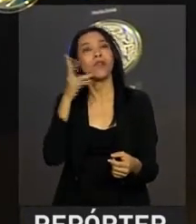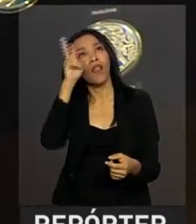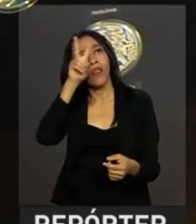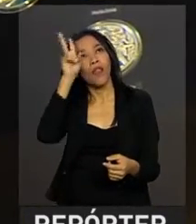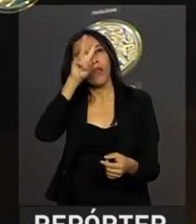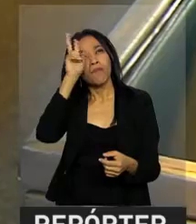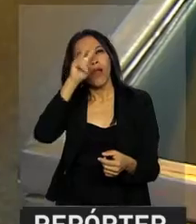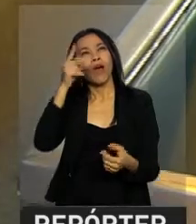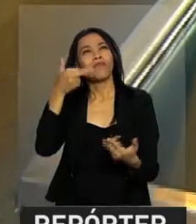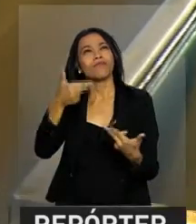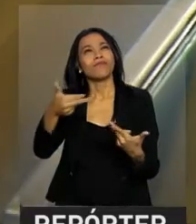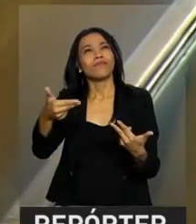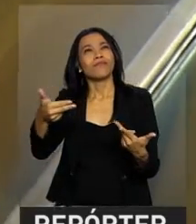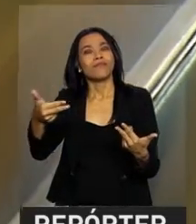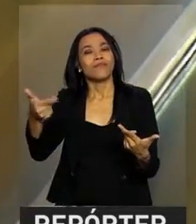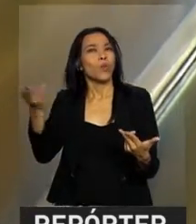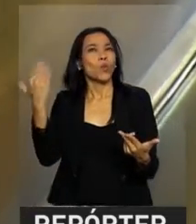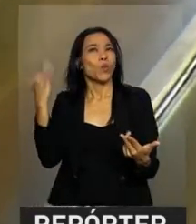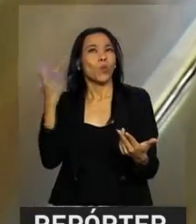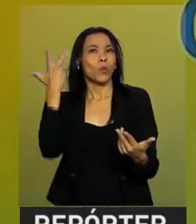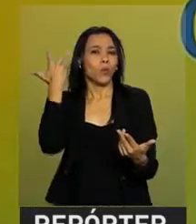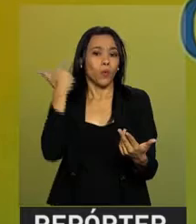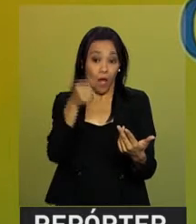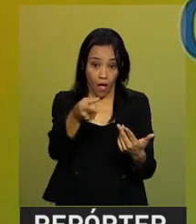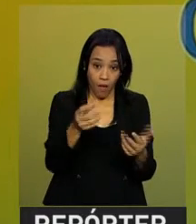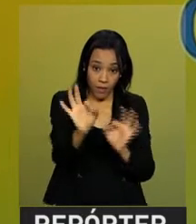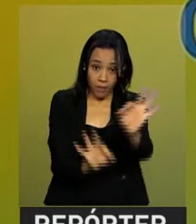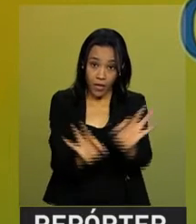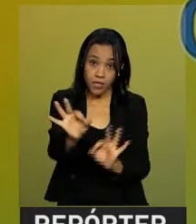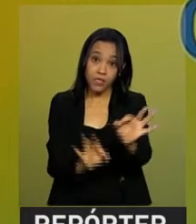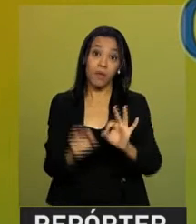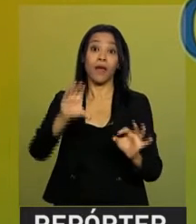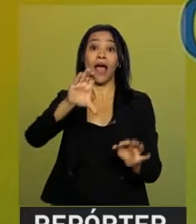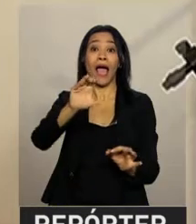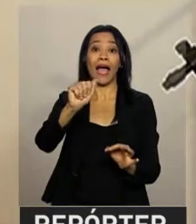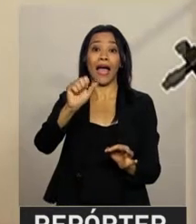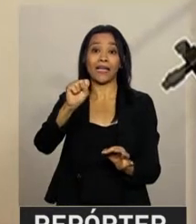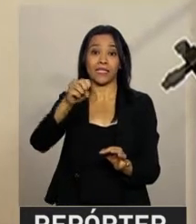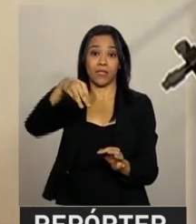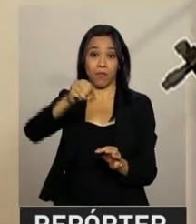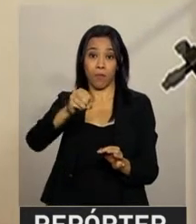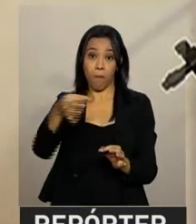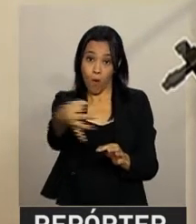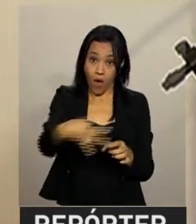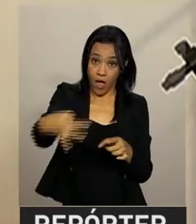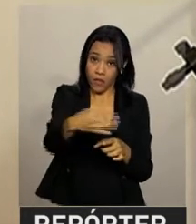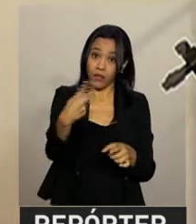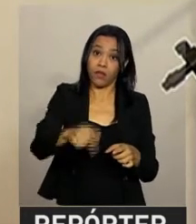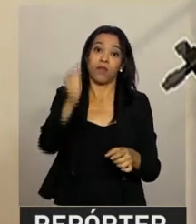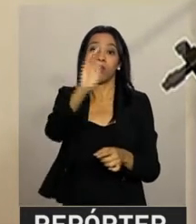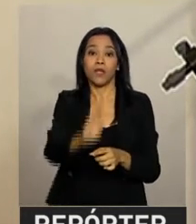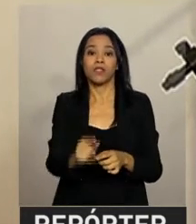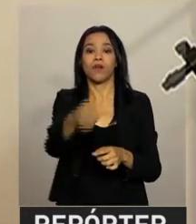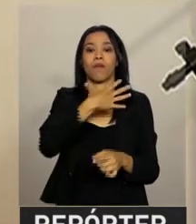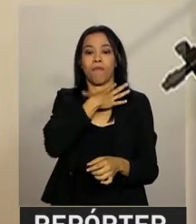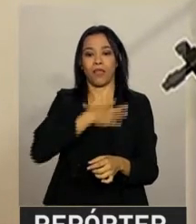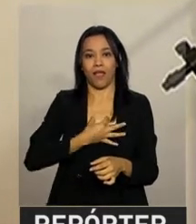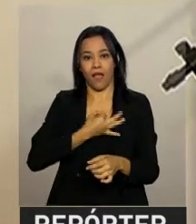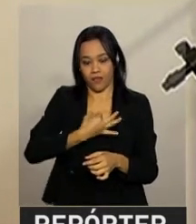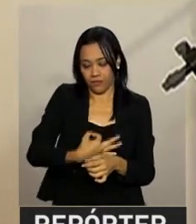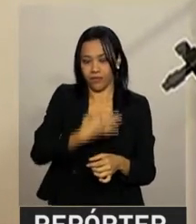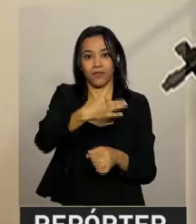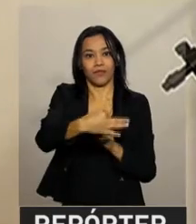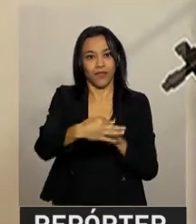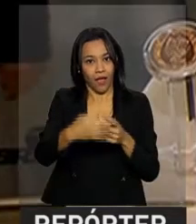não podiam ficar de fora dessa preparação a casa da moeda no brasil lançou nesta quinta feira as medalhas comemorativas